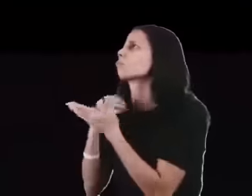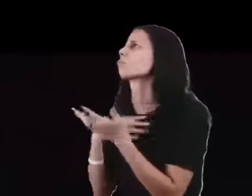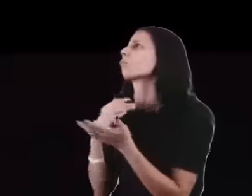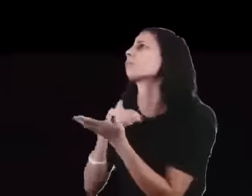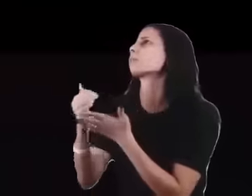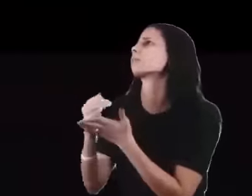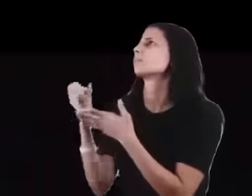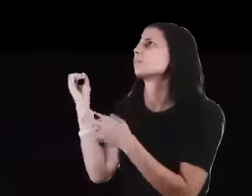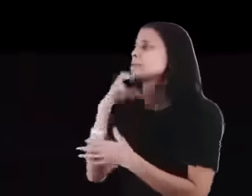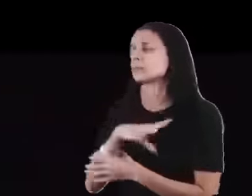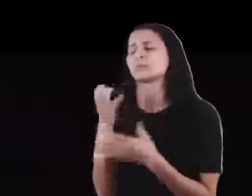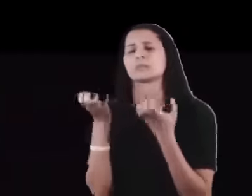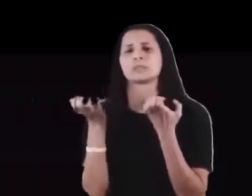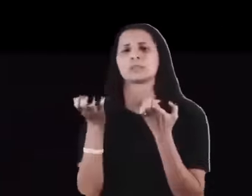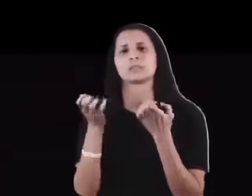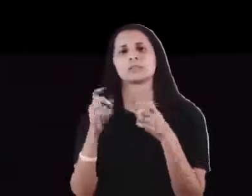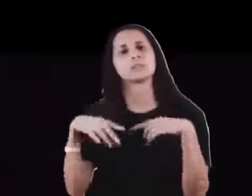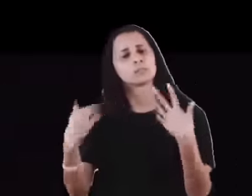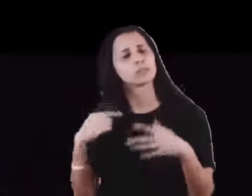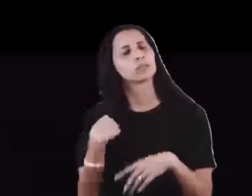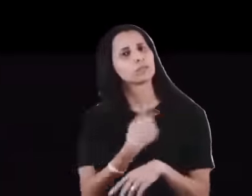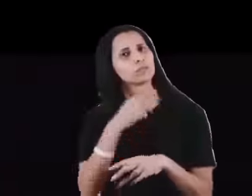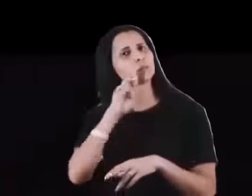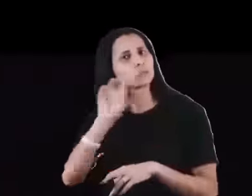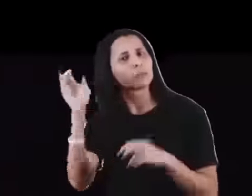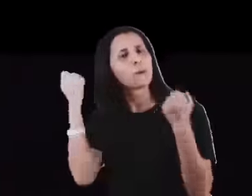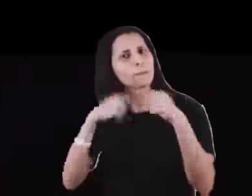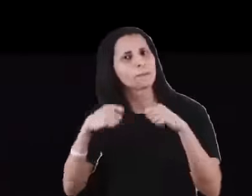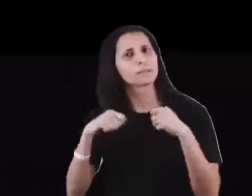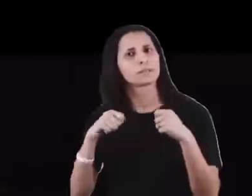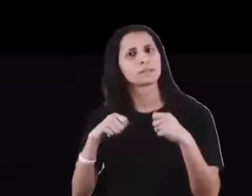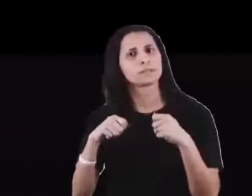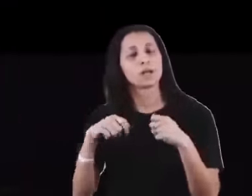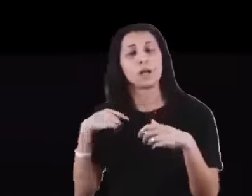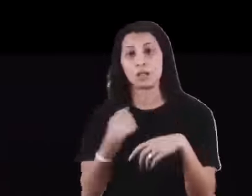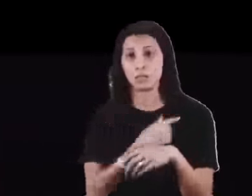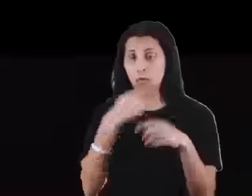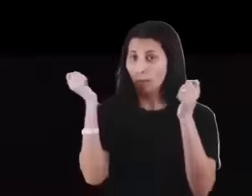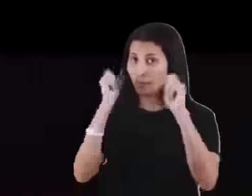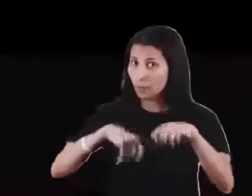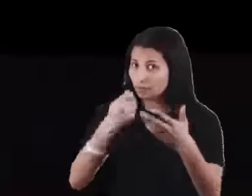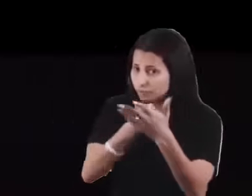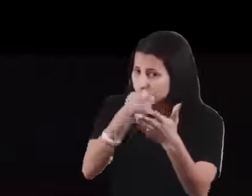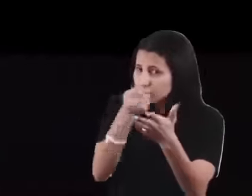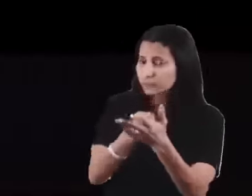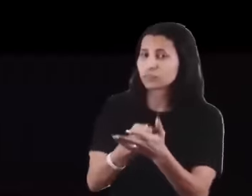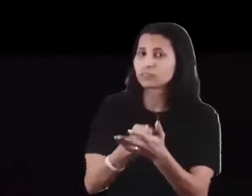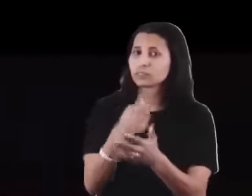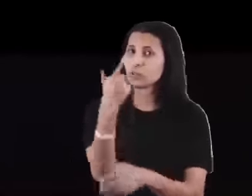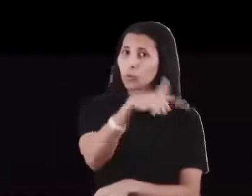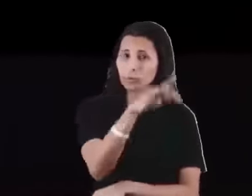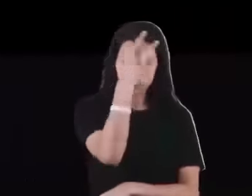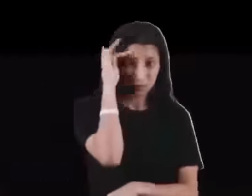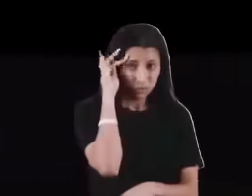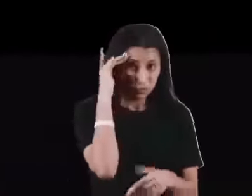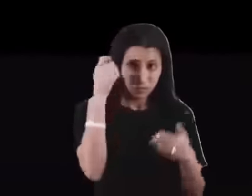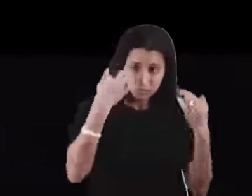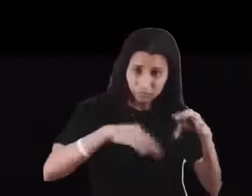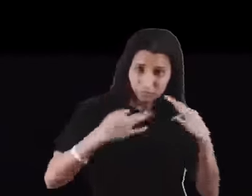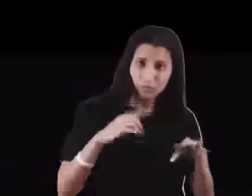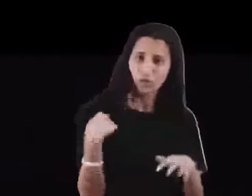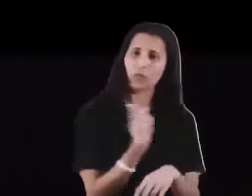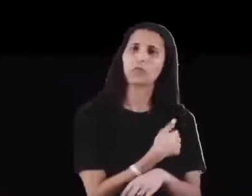ser a nossa resposta é a maior Vingança que a gente pode dar contra quem nos feriu